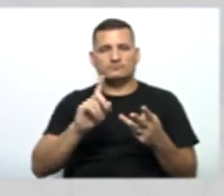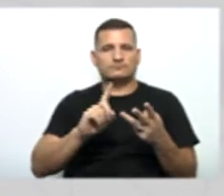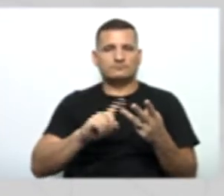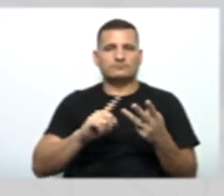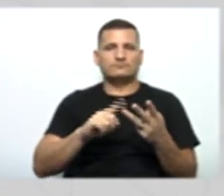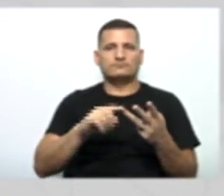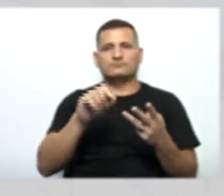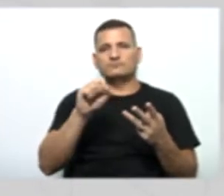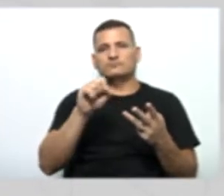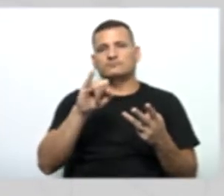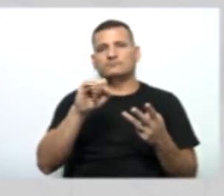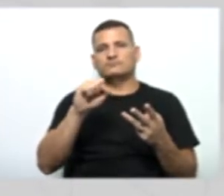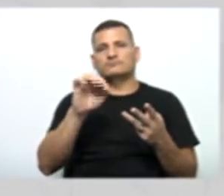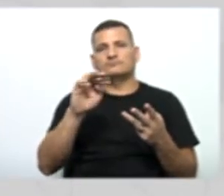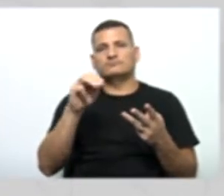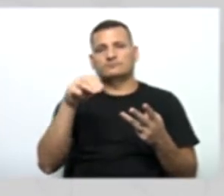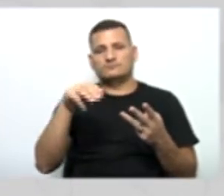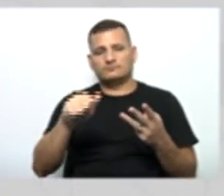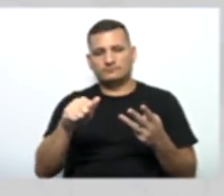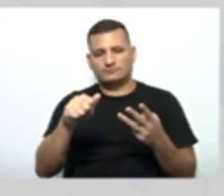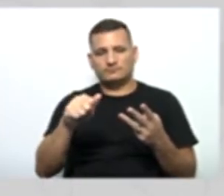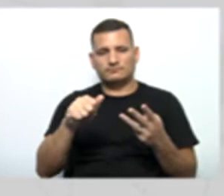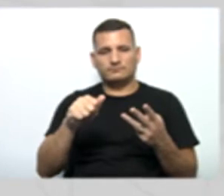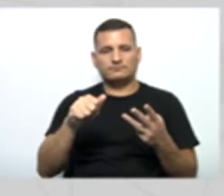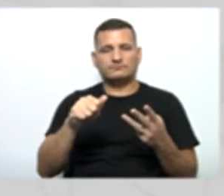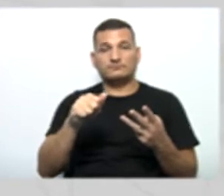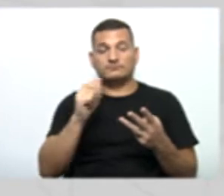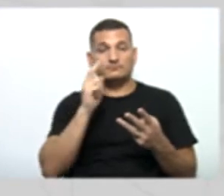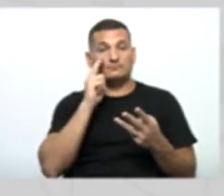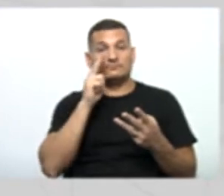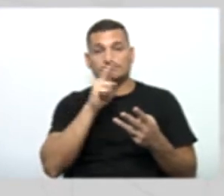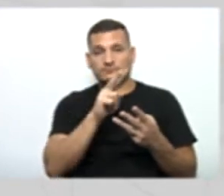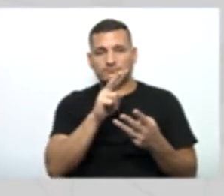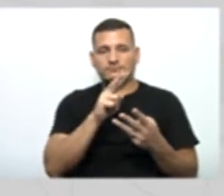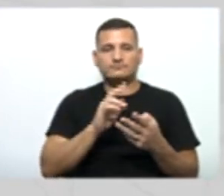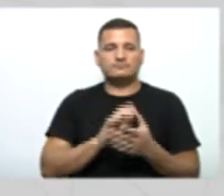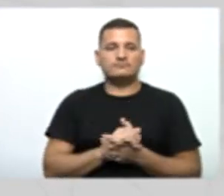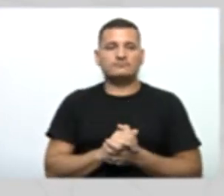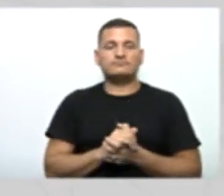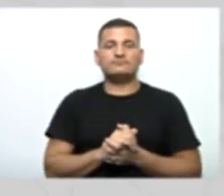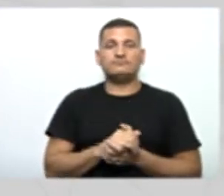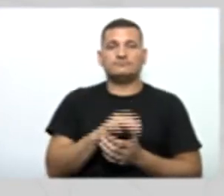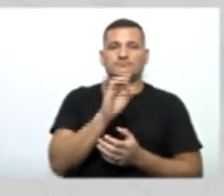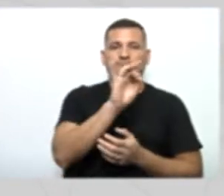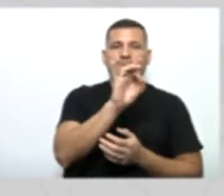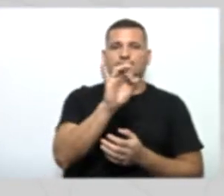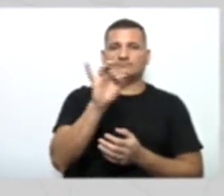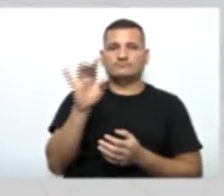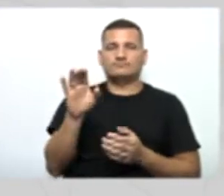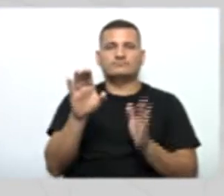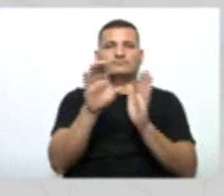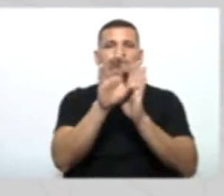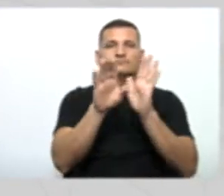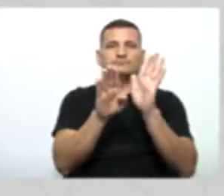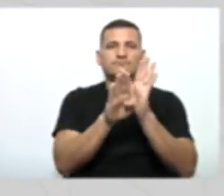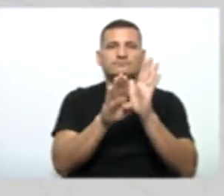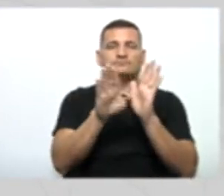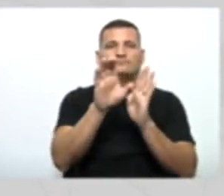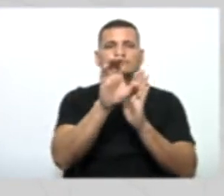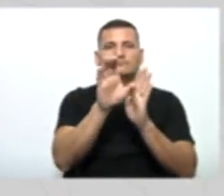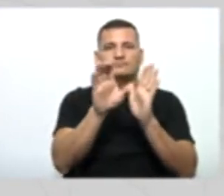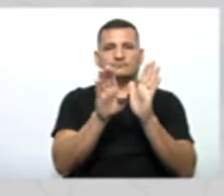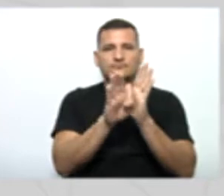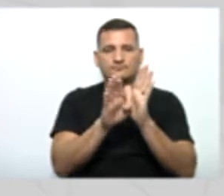sistema, certo? Olhem aqui o símbolo de cada um, ó. A simbologia do caso de